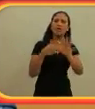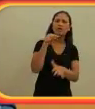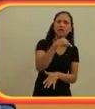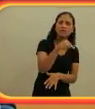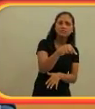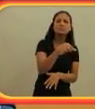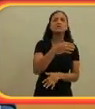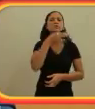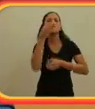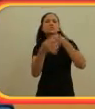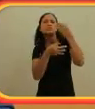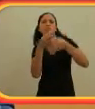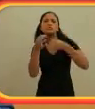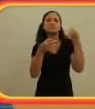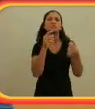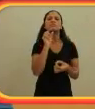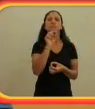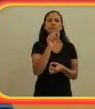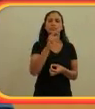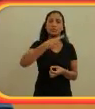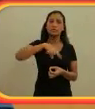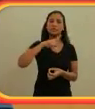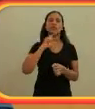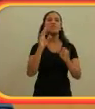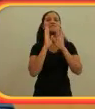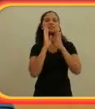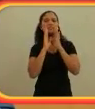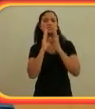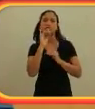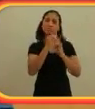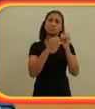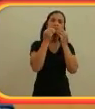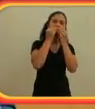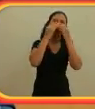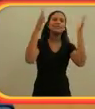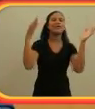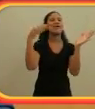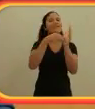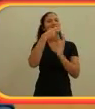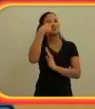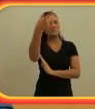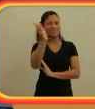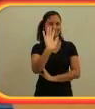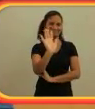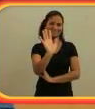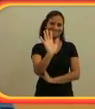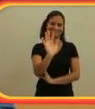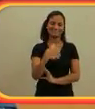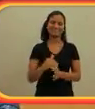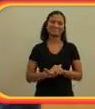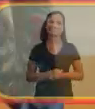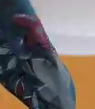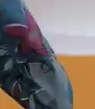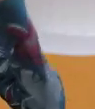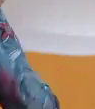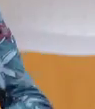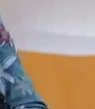de tema para os próximos programas? Nós estamos no Facebook e no Twitter. Um grande beijo para você e até semana que vem. Tchau!